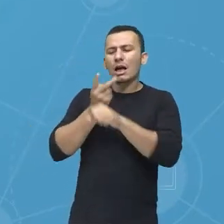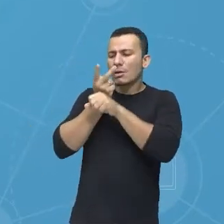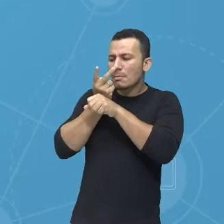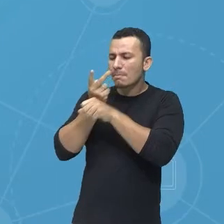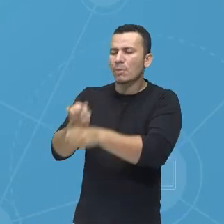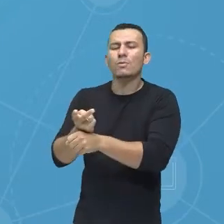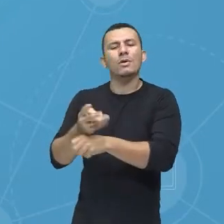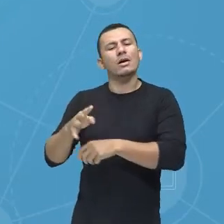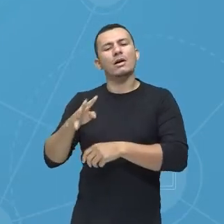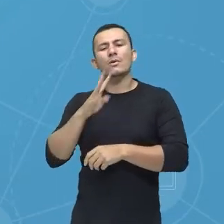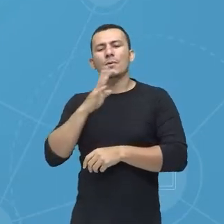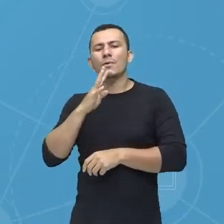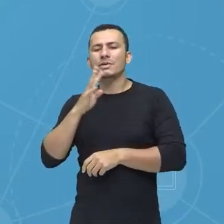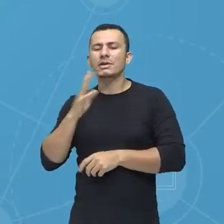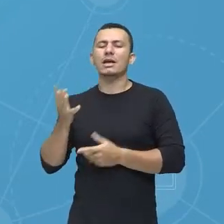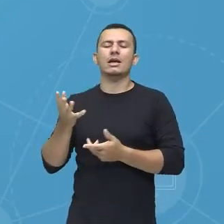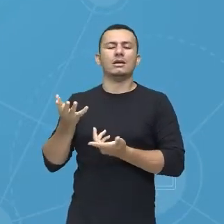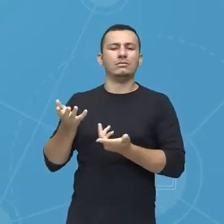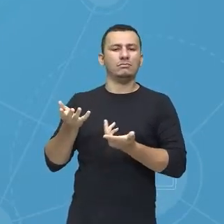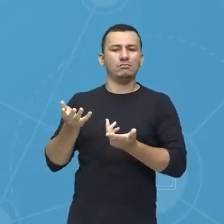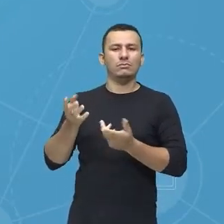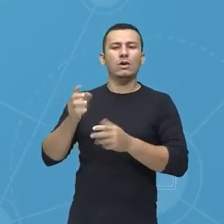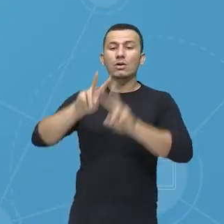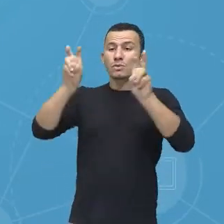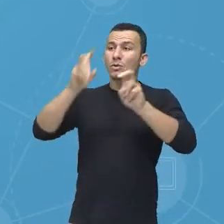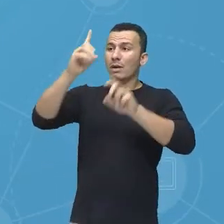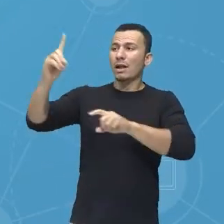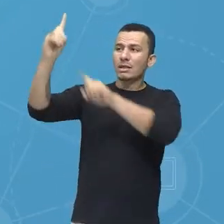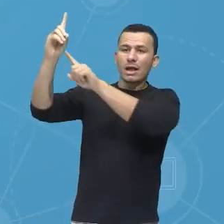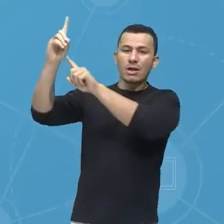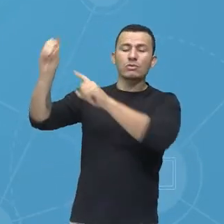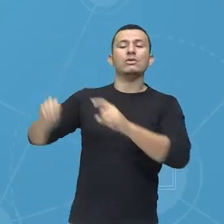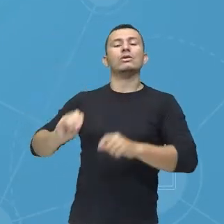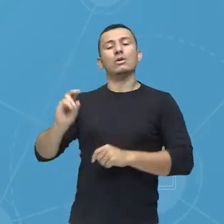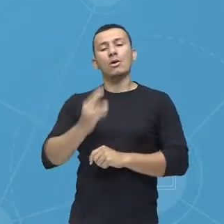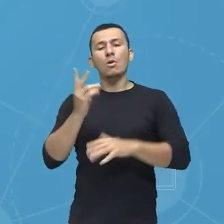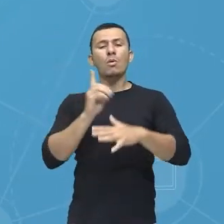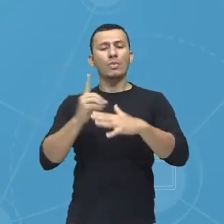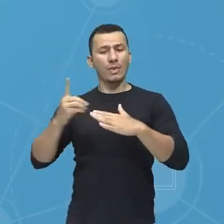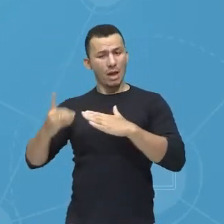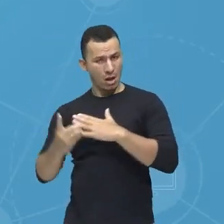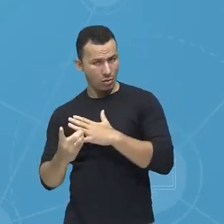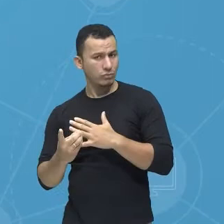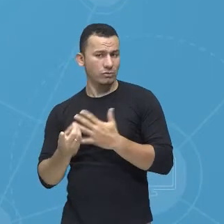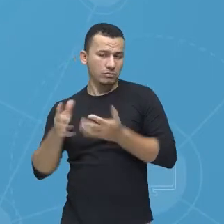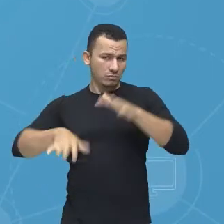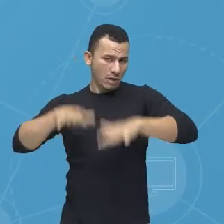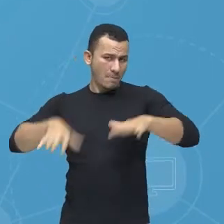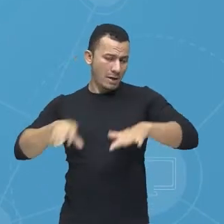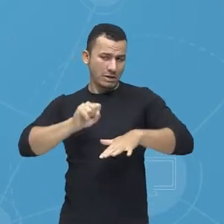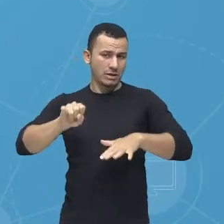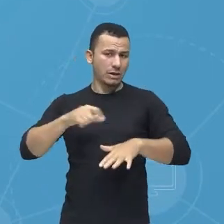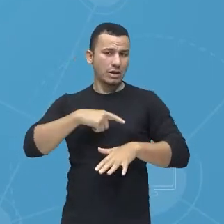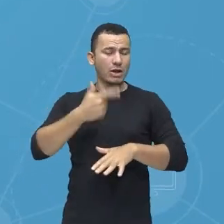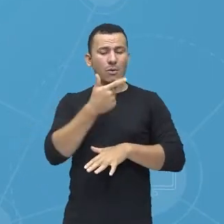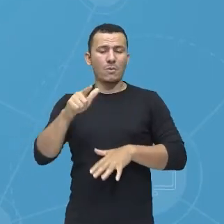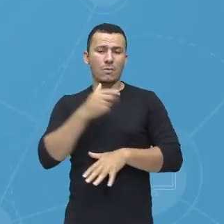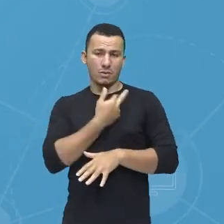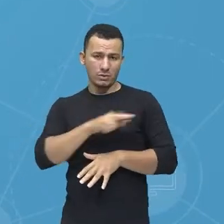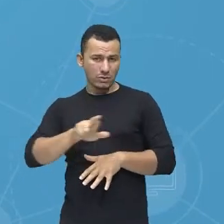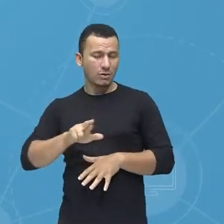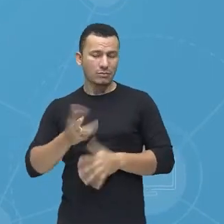deste conhecimento, do conhecimento de Deus ou dos deuses, se é politeísta,